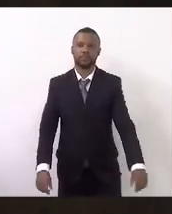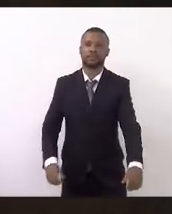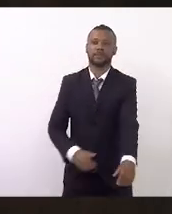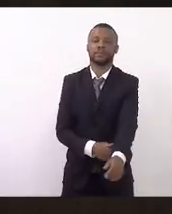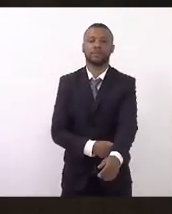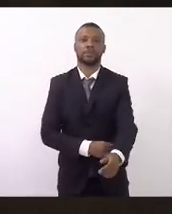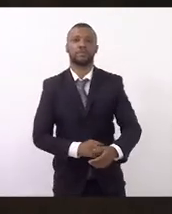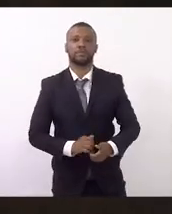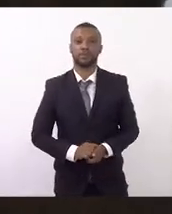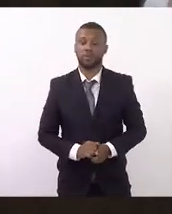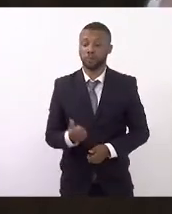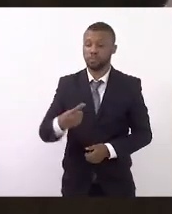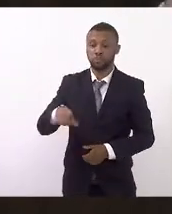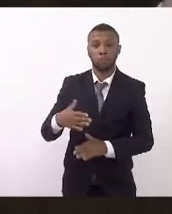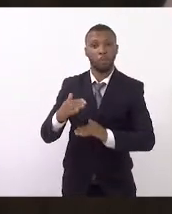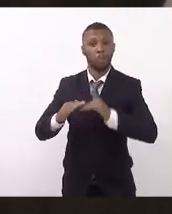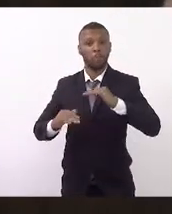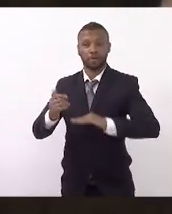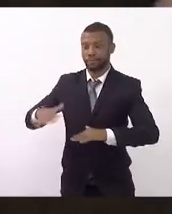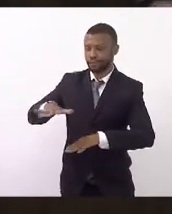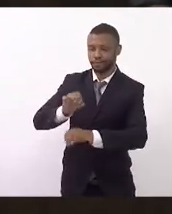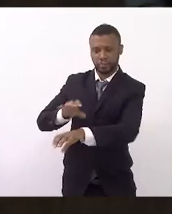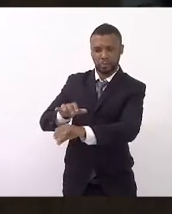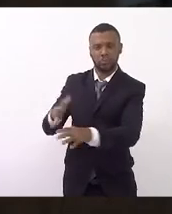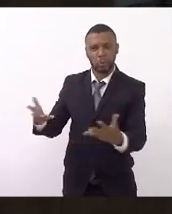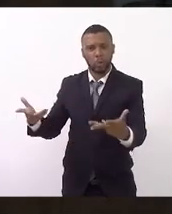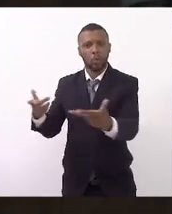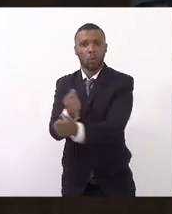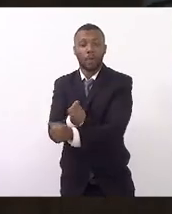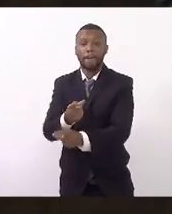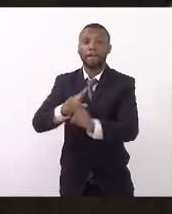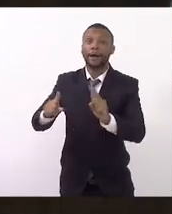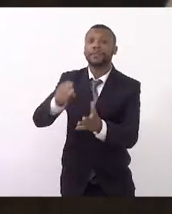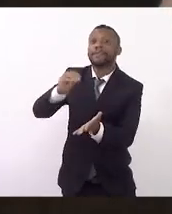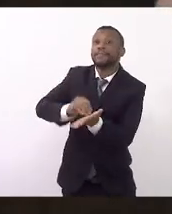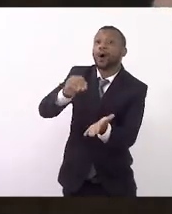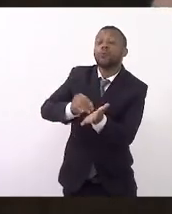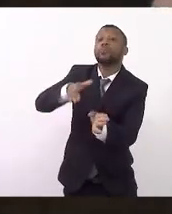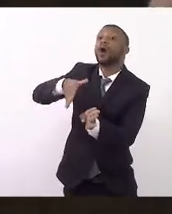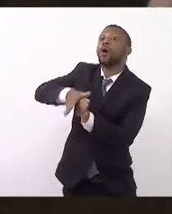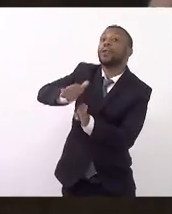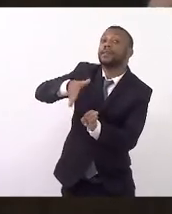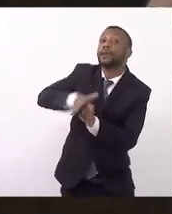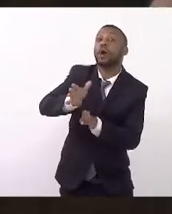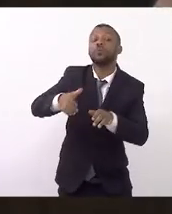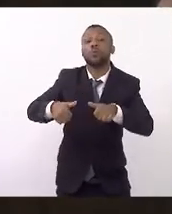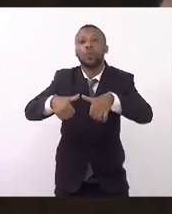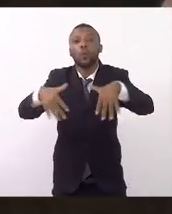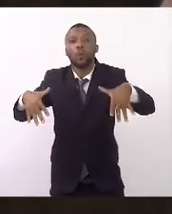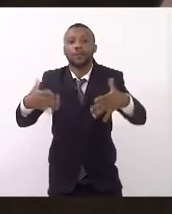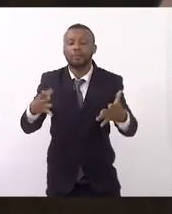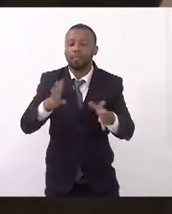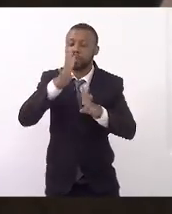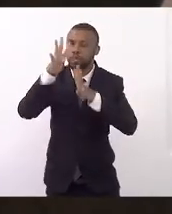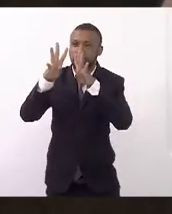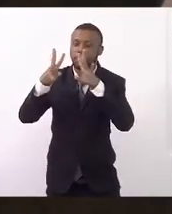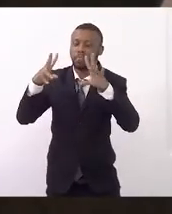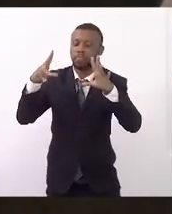dedicados. Mas não há orientação segura, não há diretriz segura. Há um barata voa nas escolas